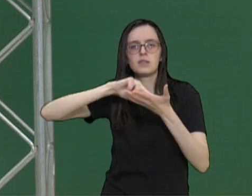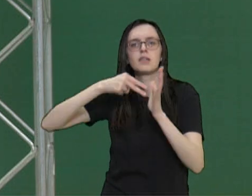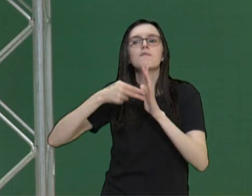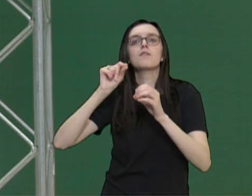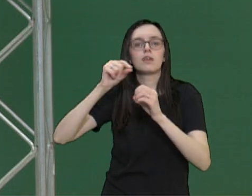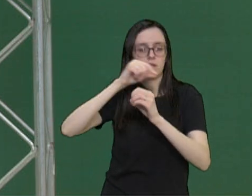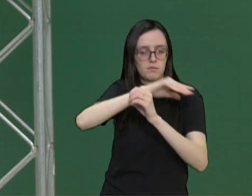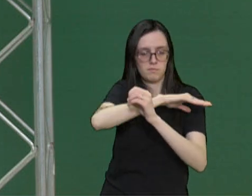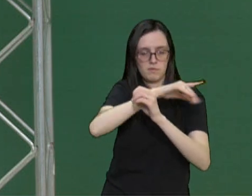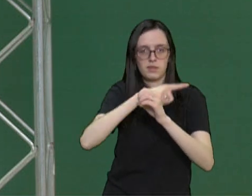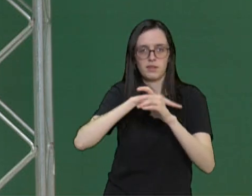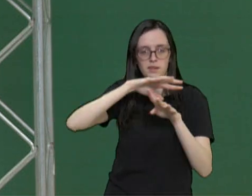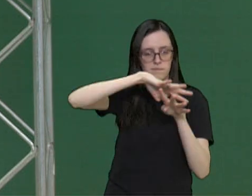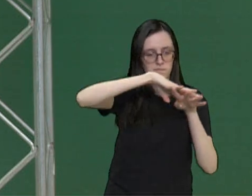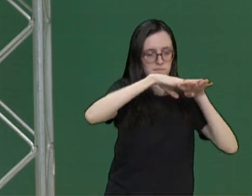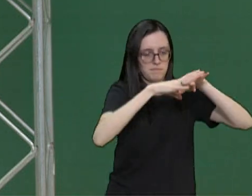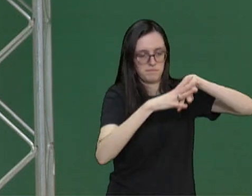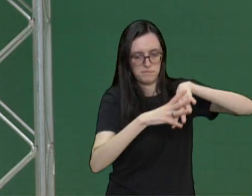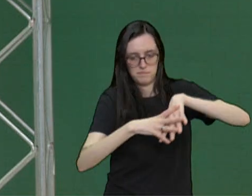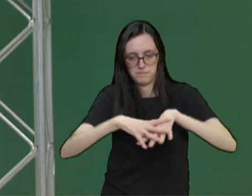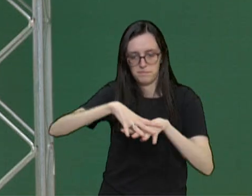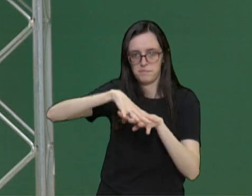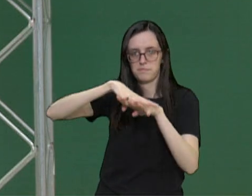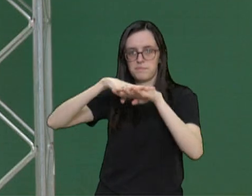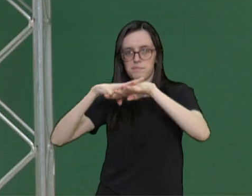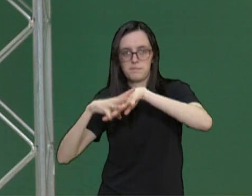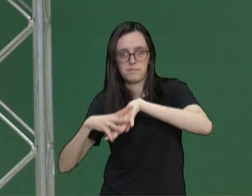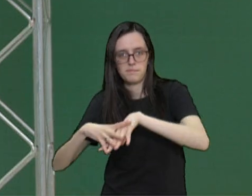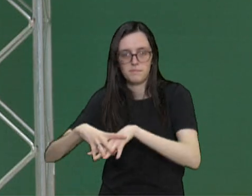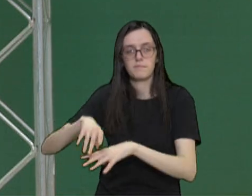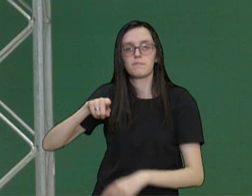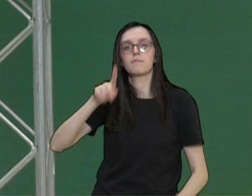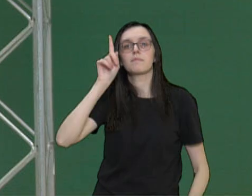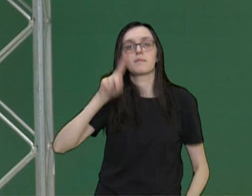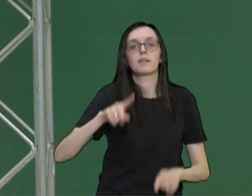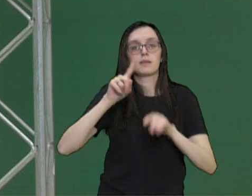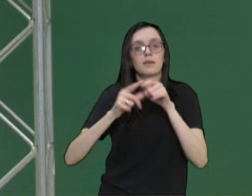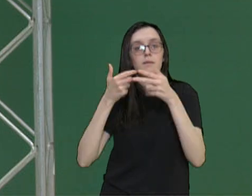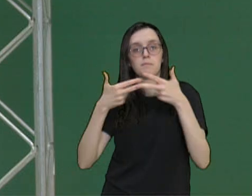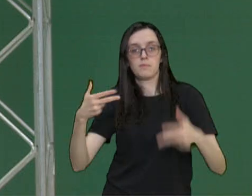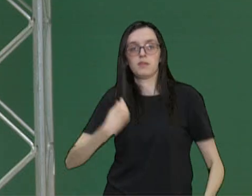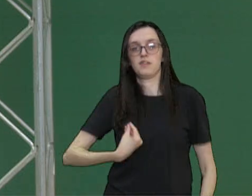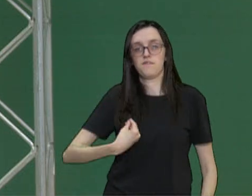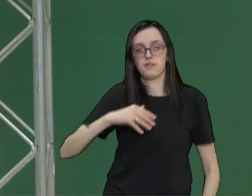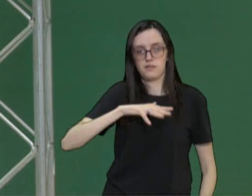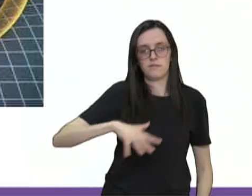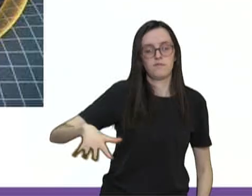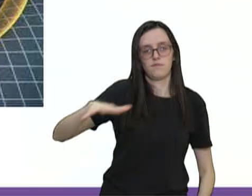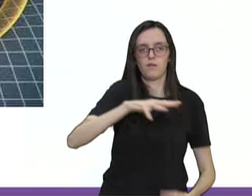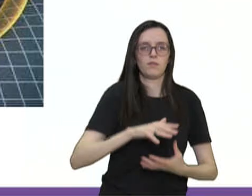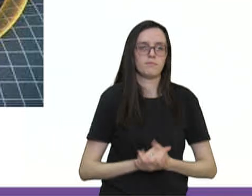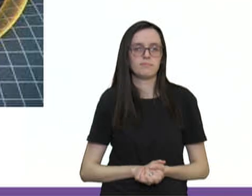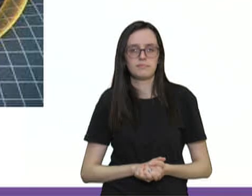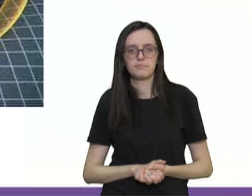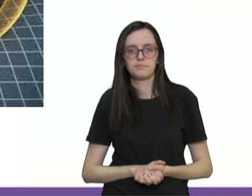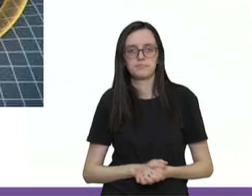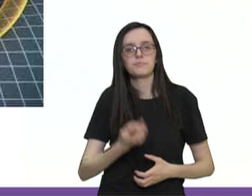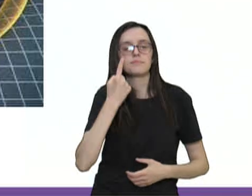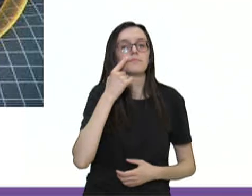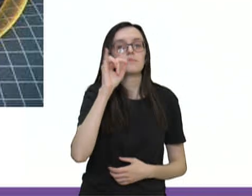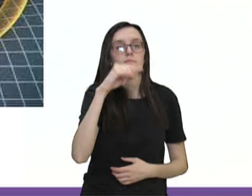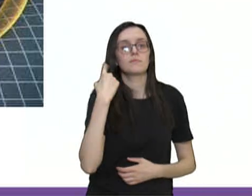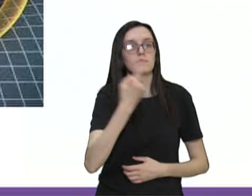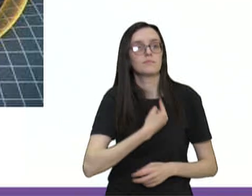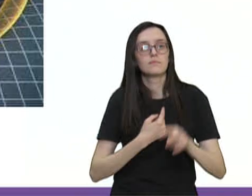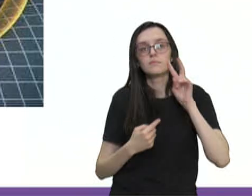distorção. E essa distorção é seguida por objetos que encontram ao seu redor. Então veja que se a gente